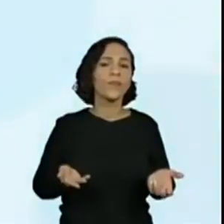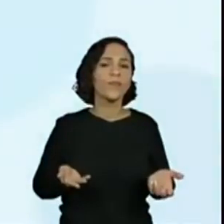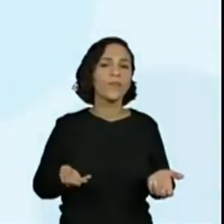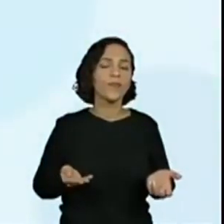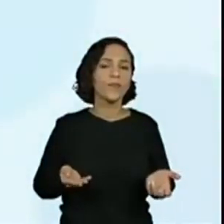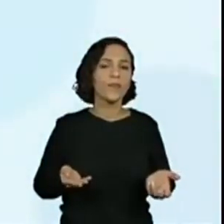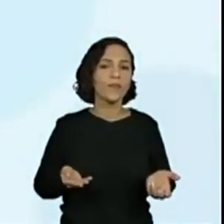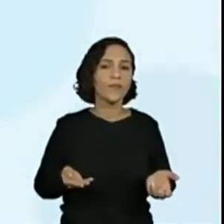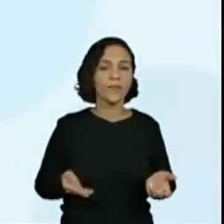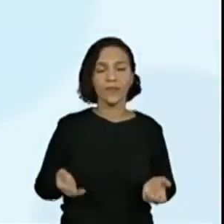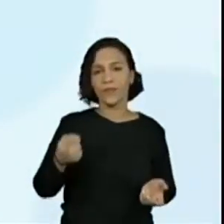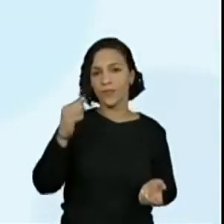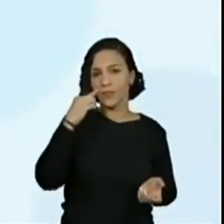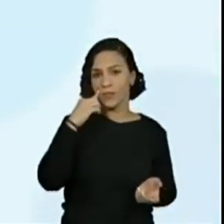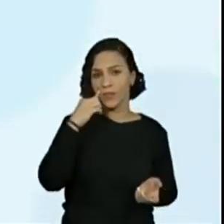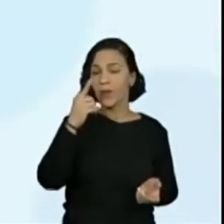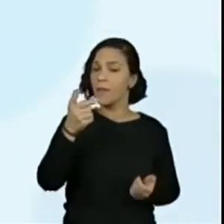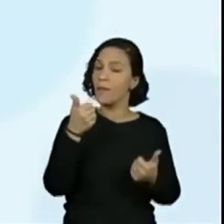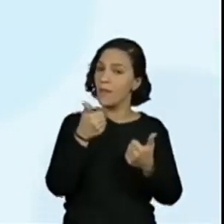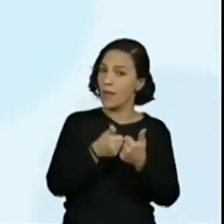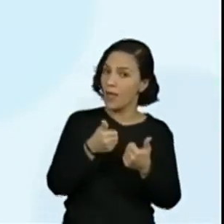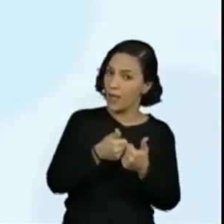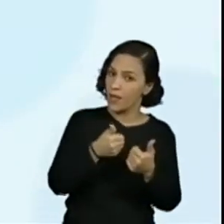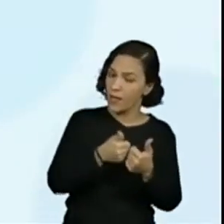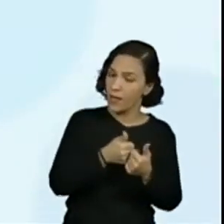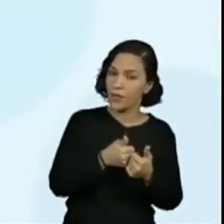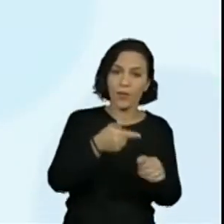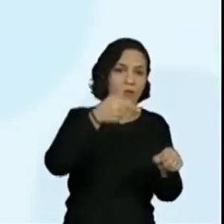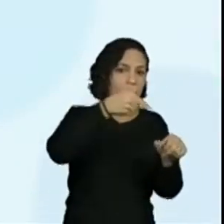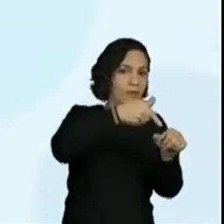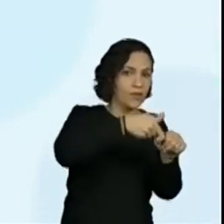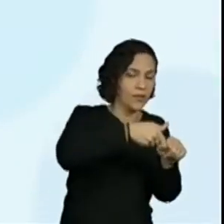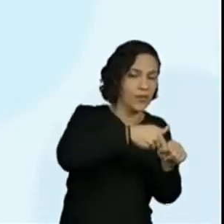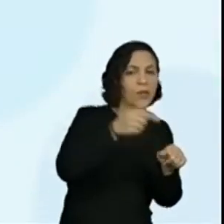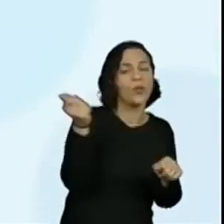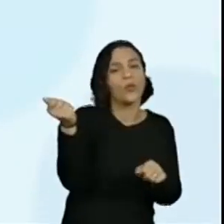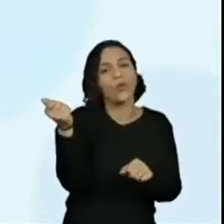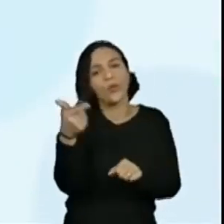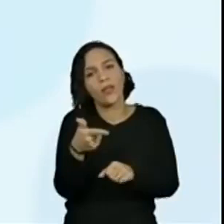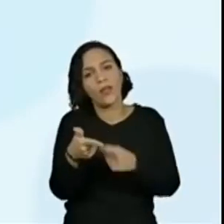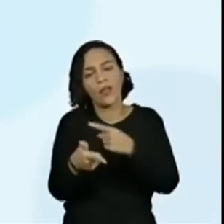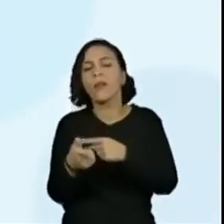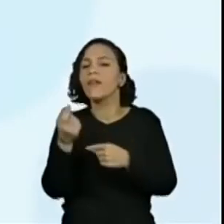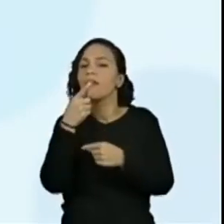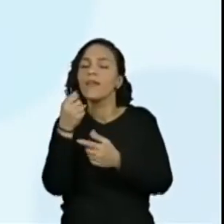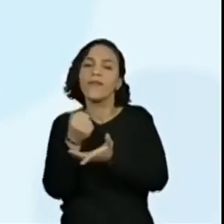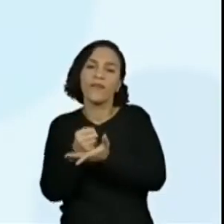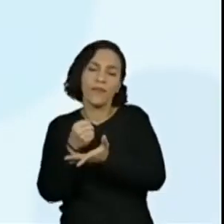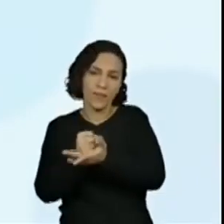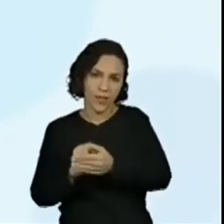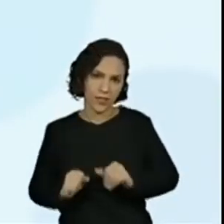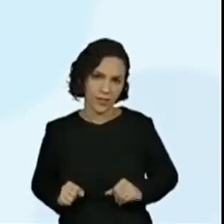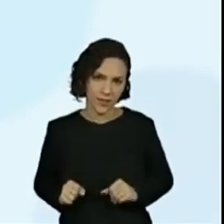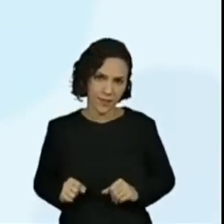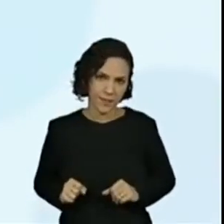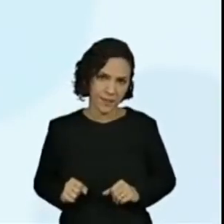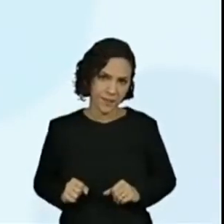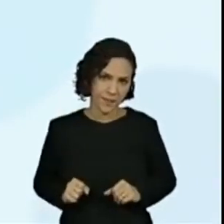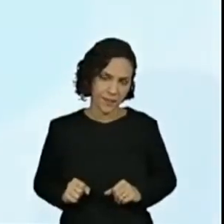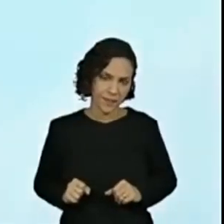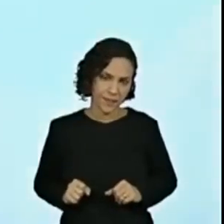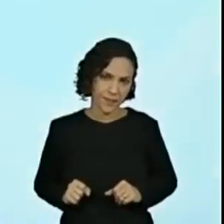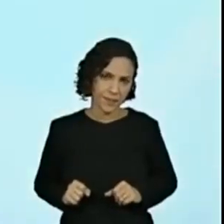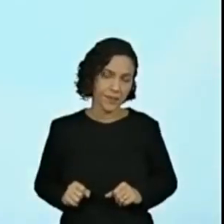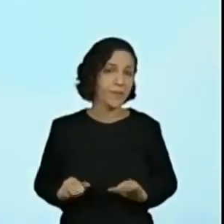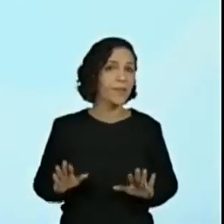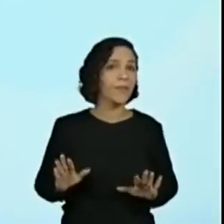comentou que a padaria está mais próxima do posto de gasolina do que a farmácia. Então, imaginando que eles estão ali,